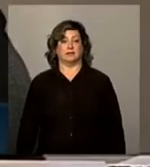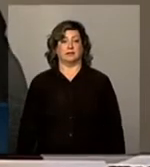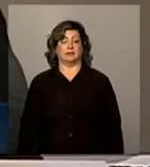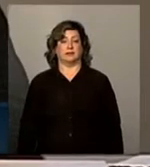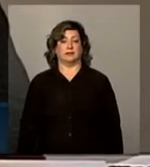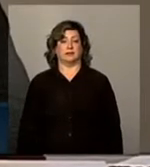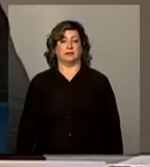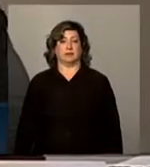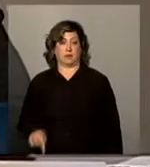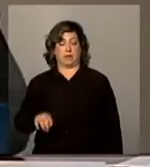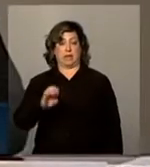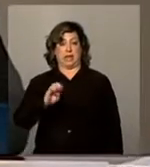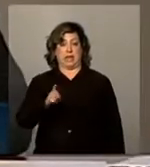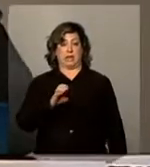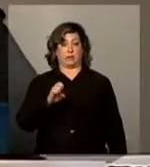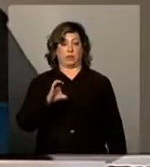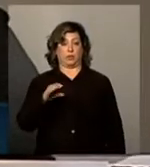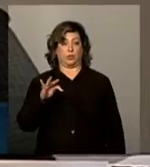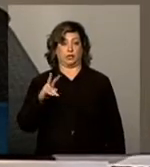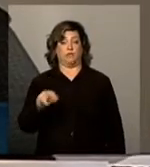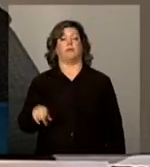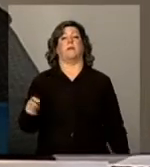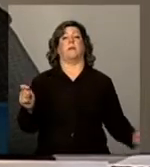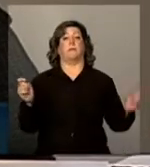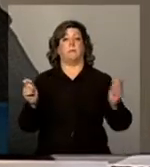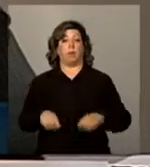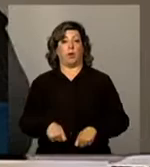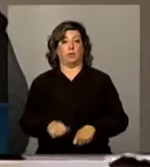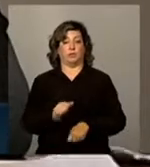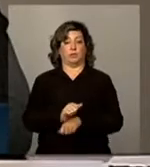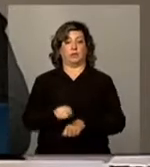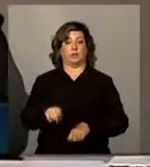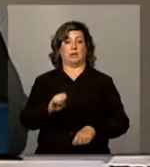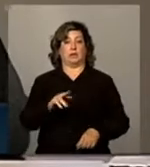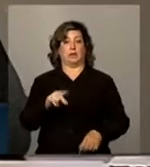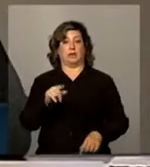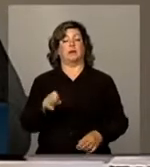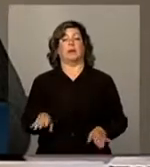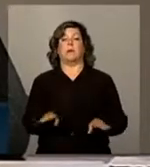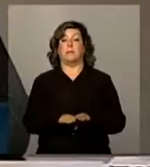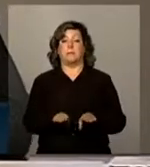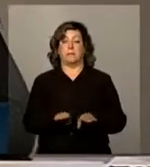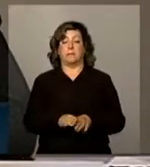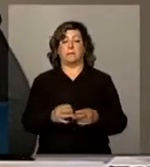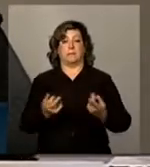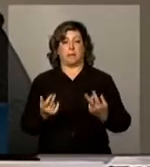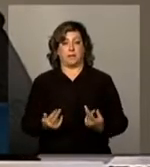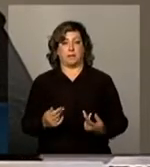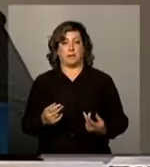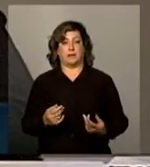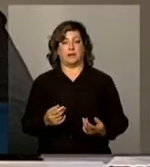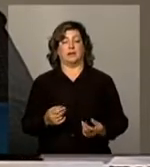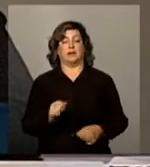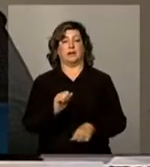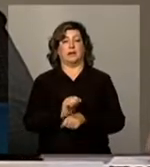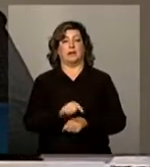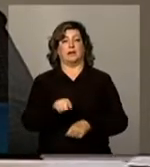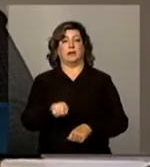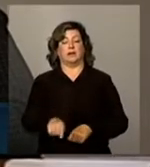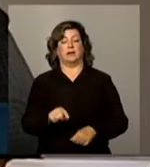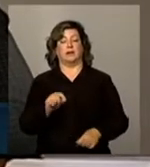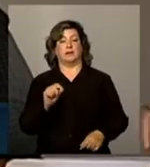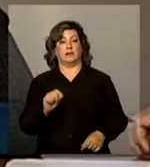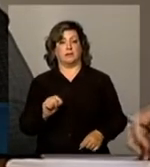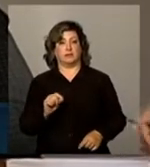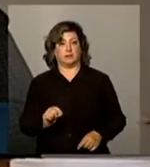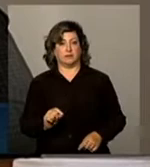o Executivo poderá contingenciar as emendas na mesma proporção que se contingencia as despesas